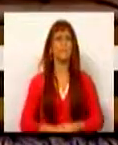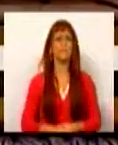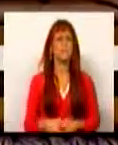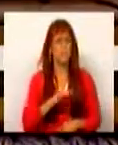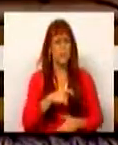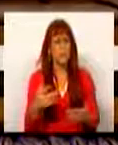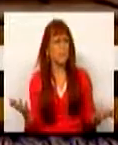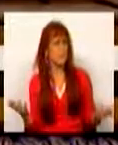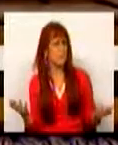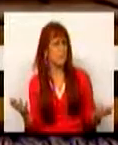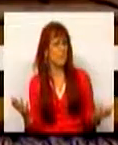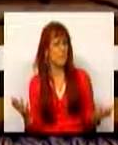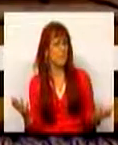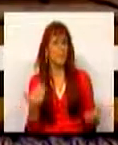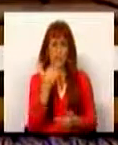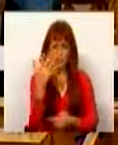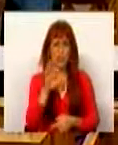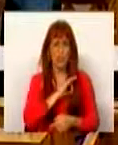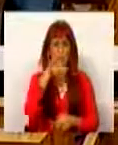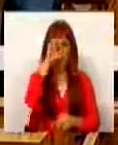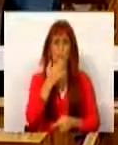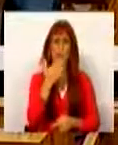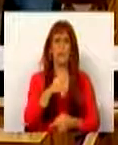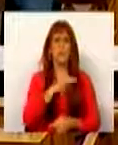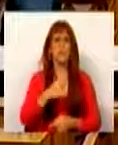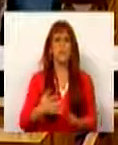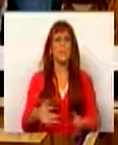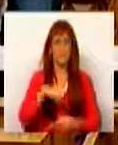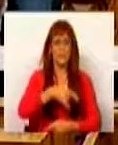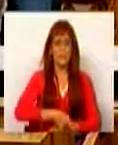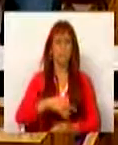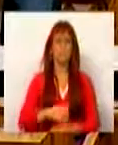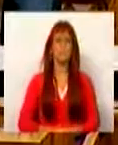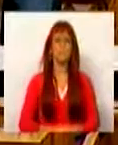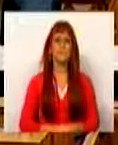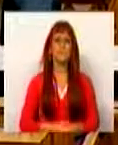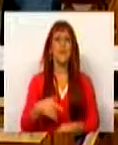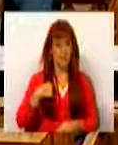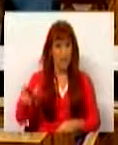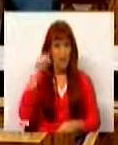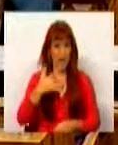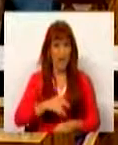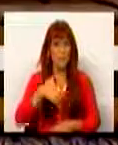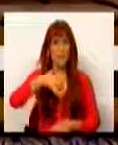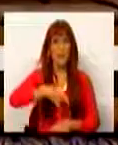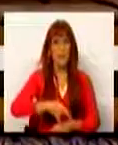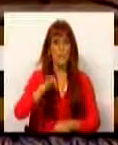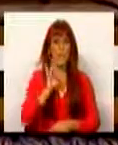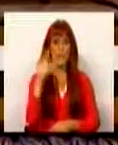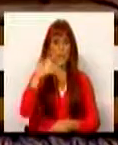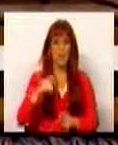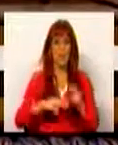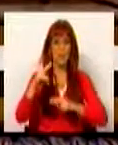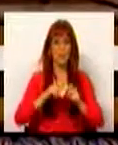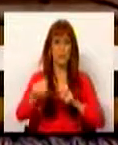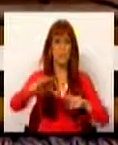Senhor Presidente. Faz favor, Senhor Ministro. Muito obrigado, Senhor Presidente. Quero ouvir. 94 quilómetros de obras